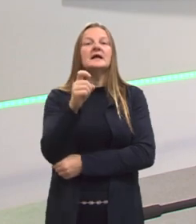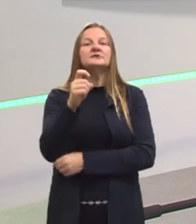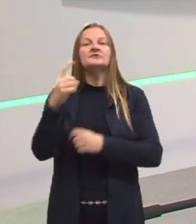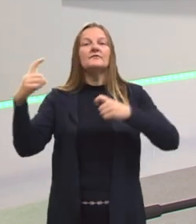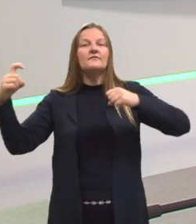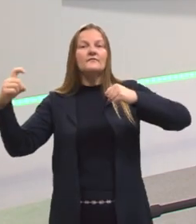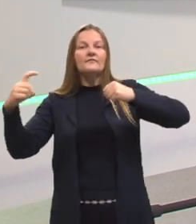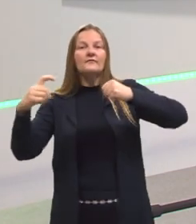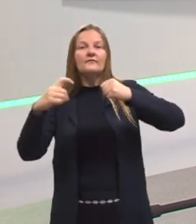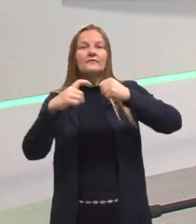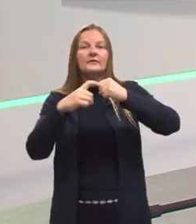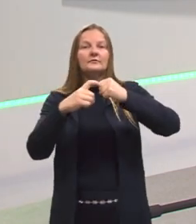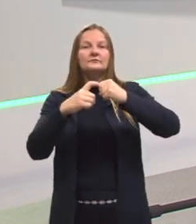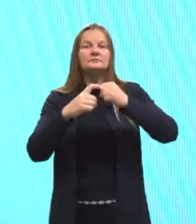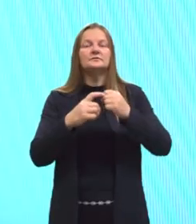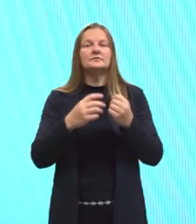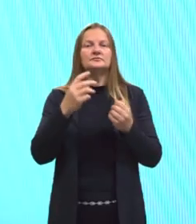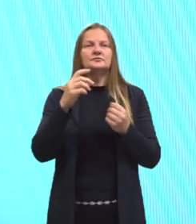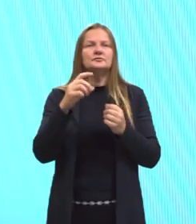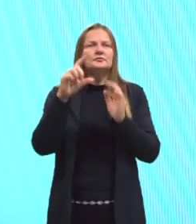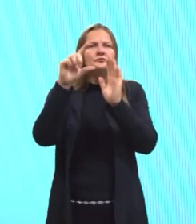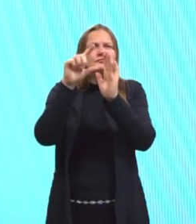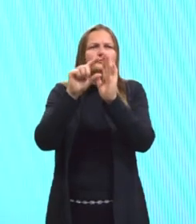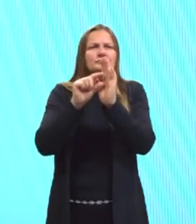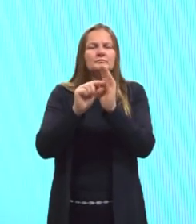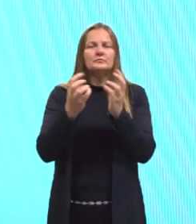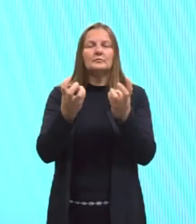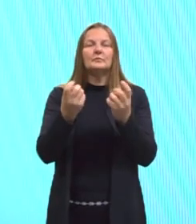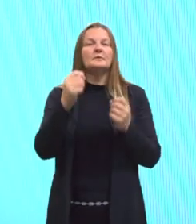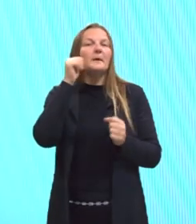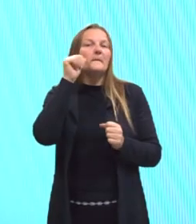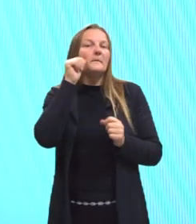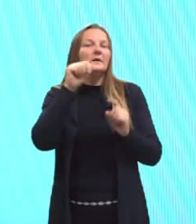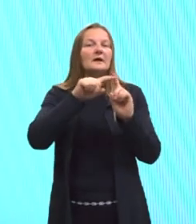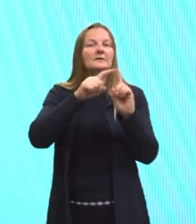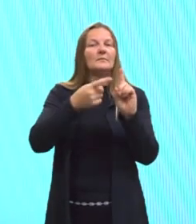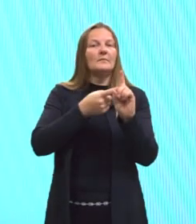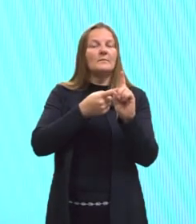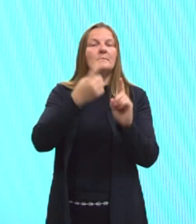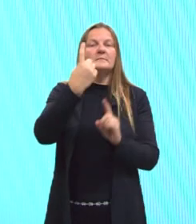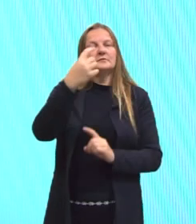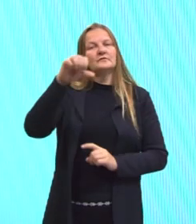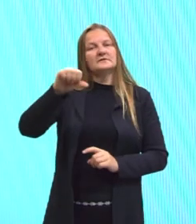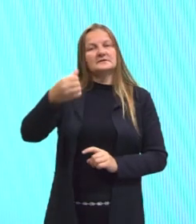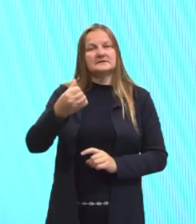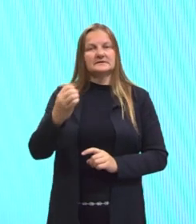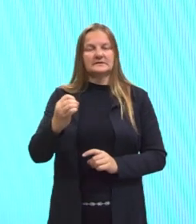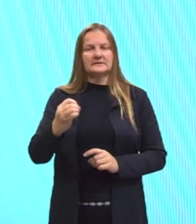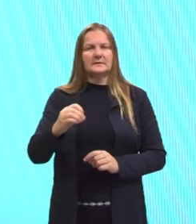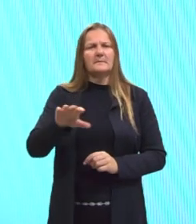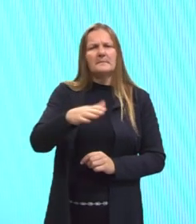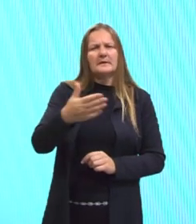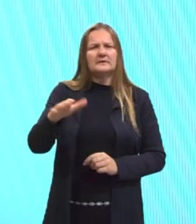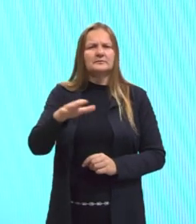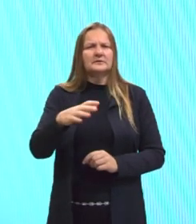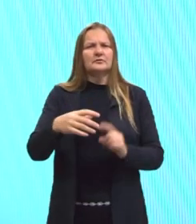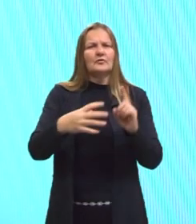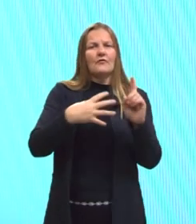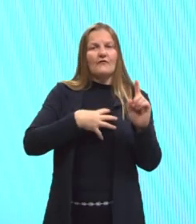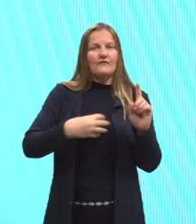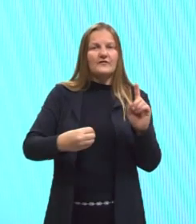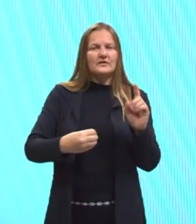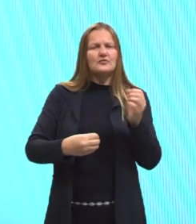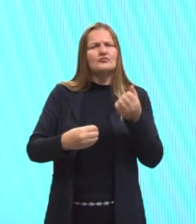1960/2010 Olha a redução quando a mulher nascia lá em 1960 esperava-se que ela tinha entre